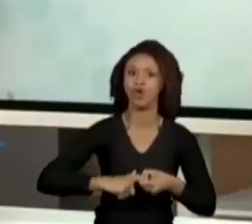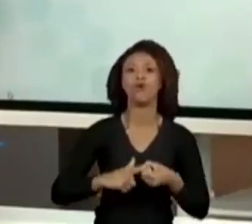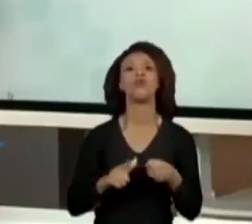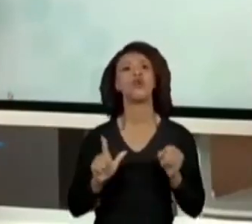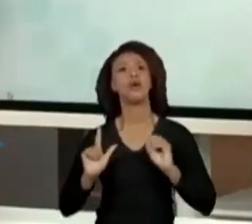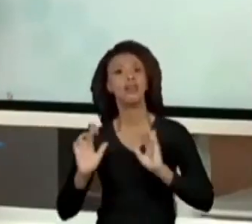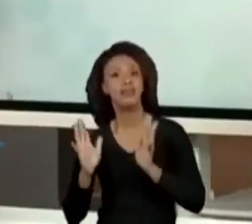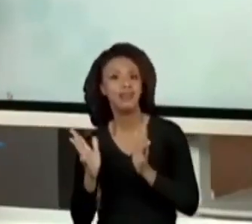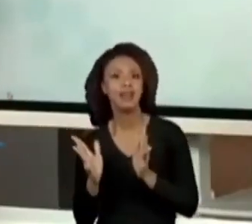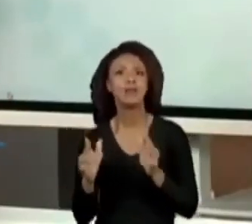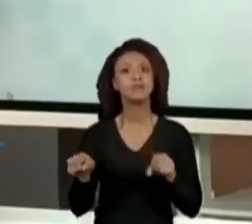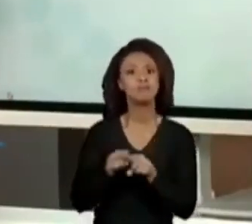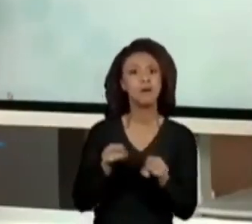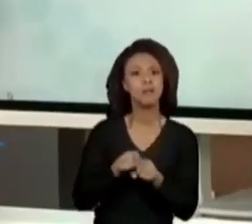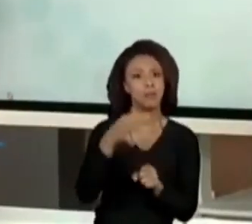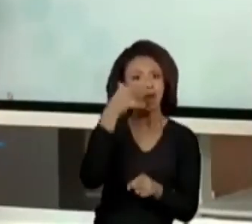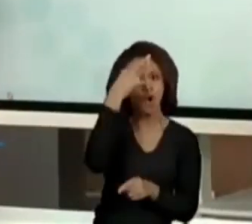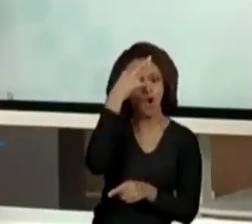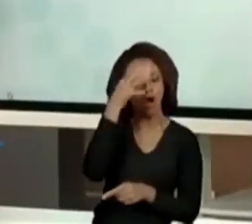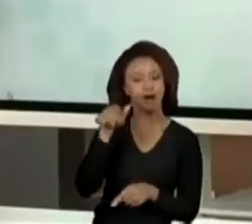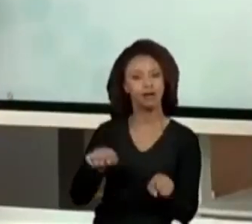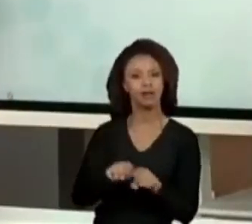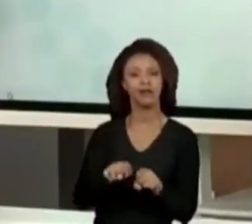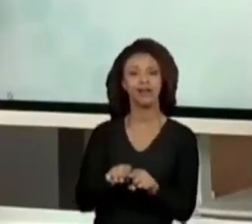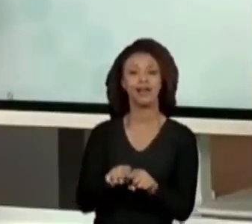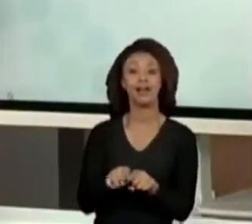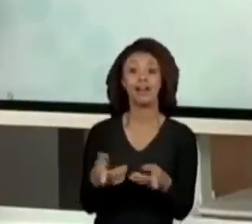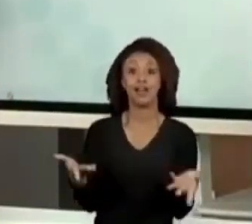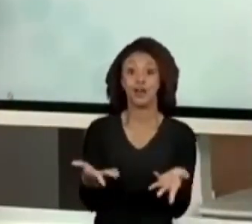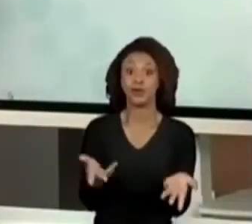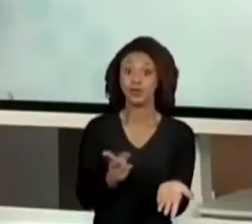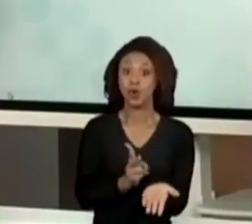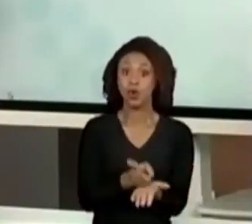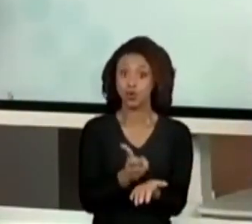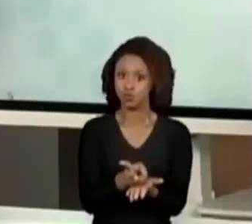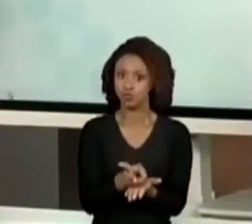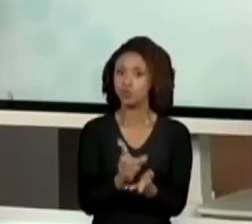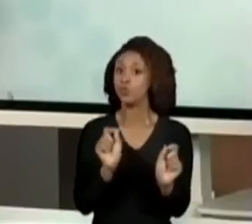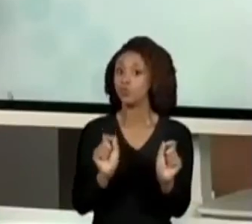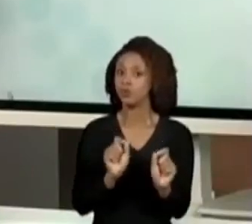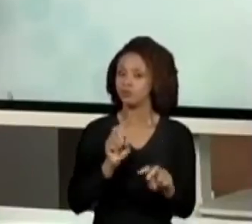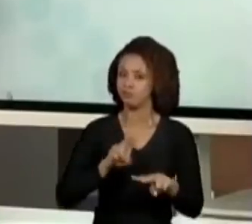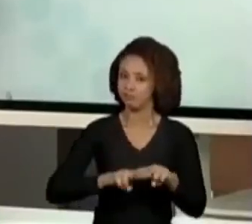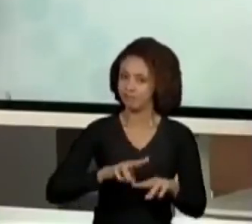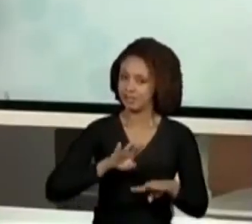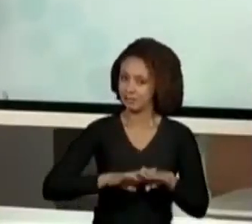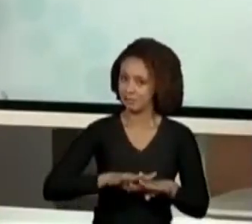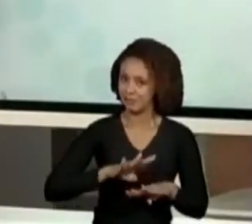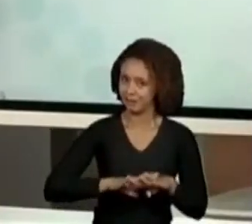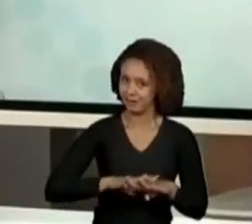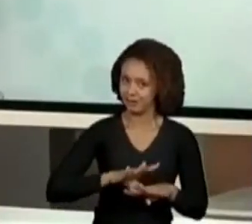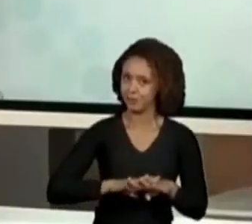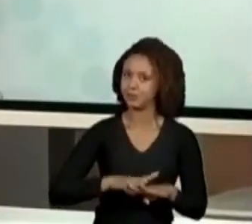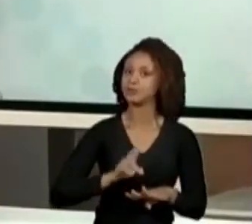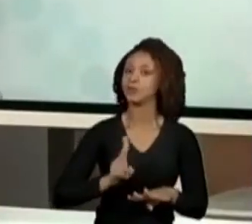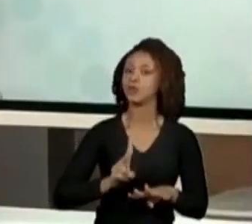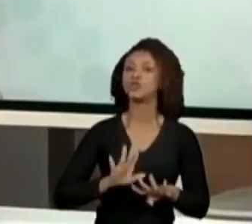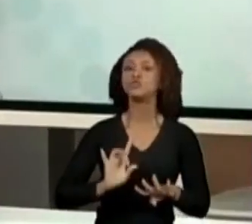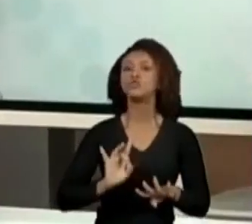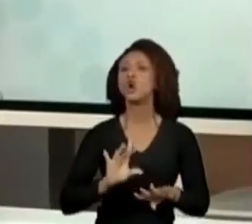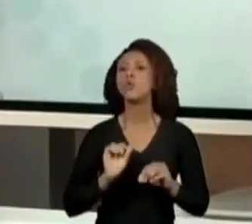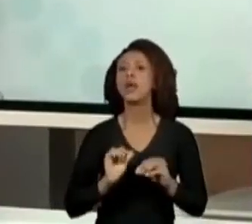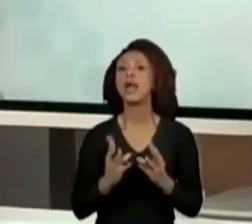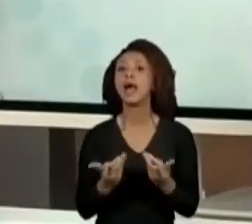Libras, a turma do Oráculo, e a gente vai continuar aí na matemática, né? A gente vai mudar um pouquinho a